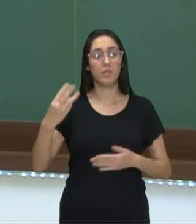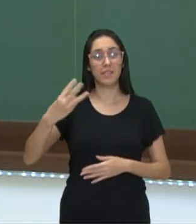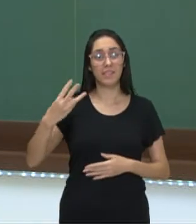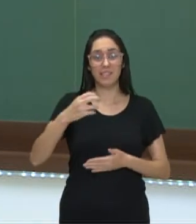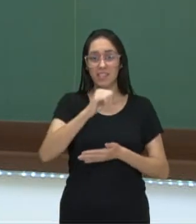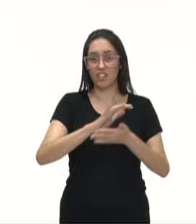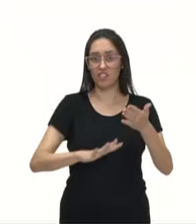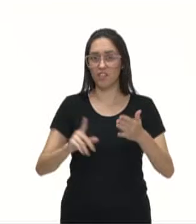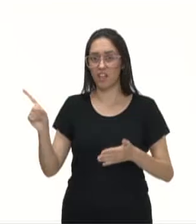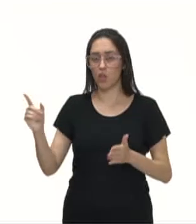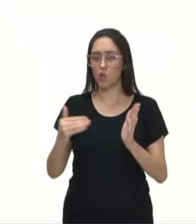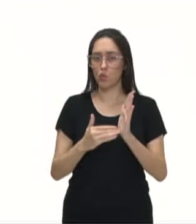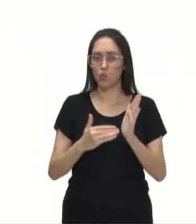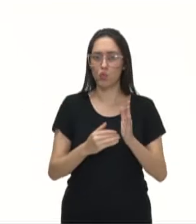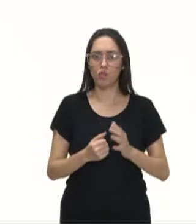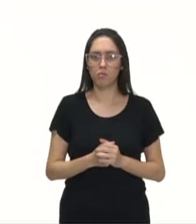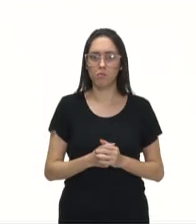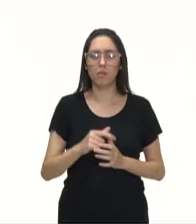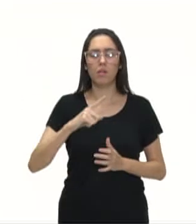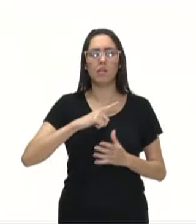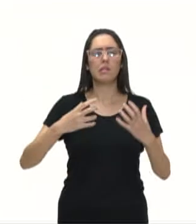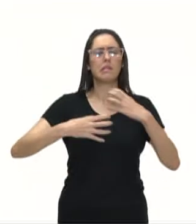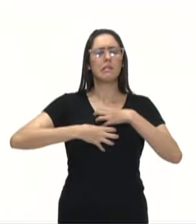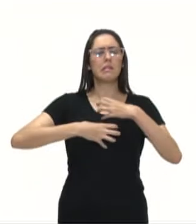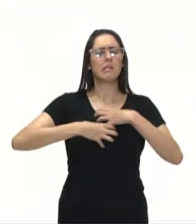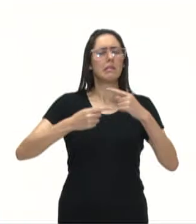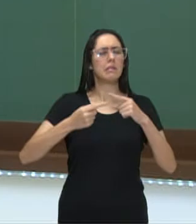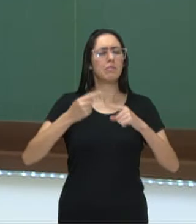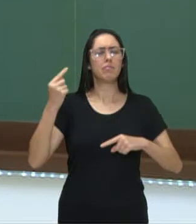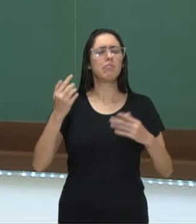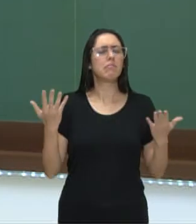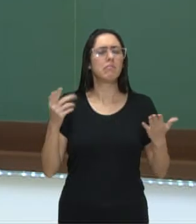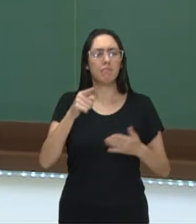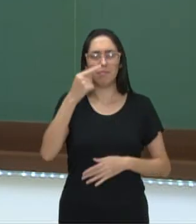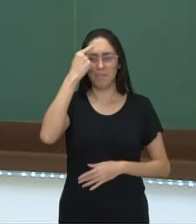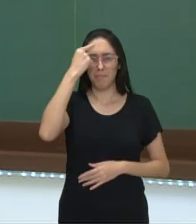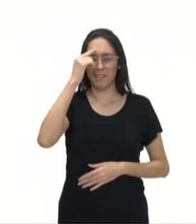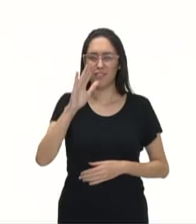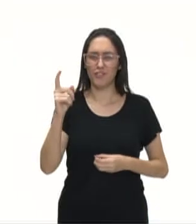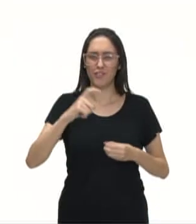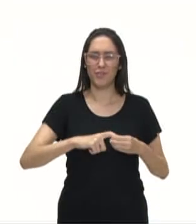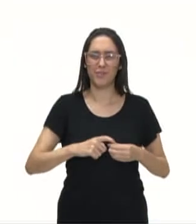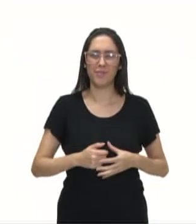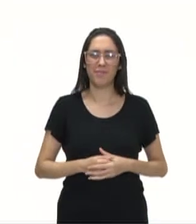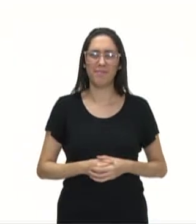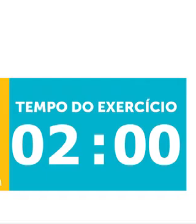você. São alguns sintomas de intolerância à lactose. Pensa aí e eu já volto.